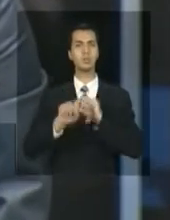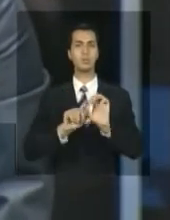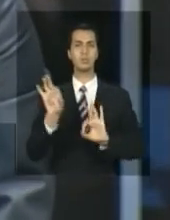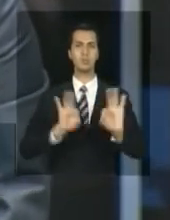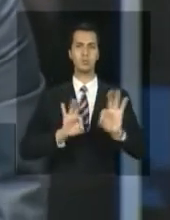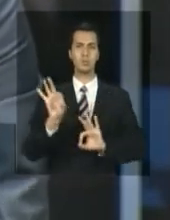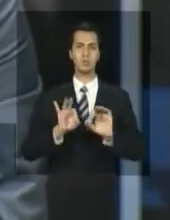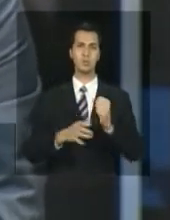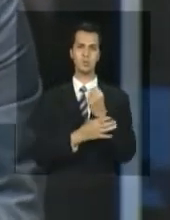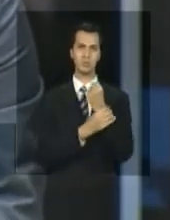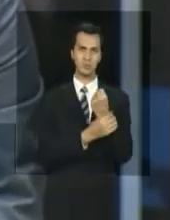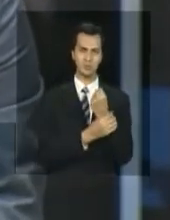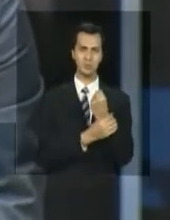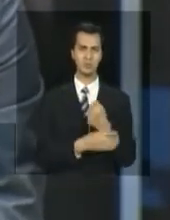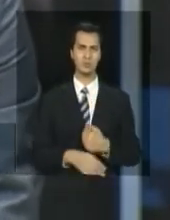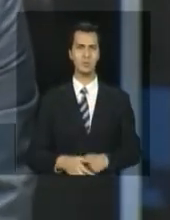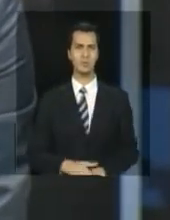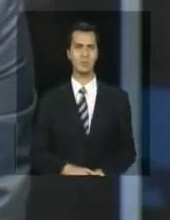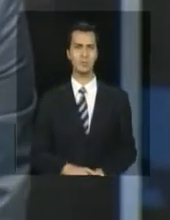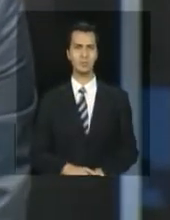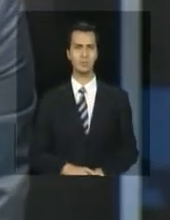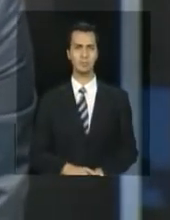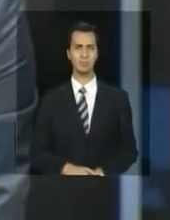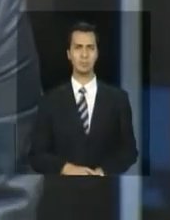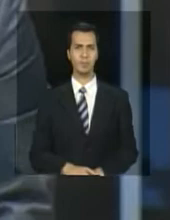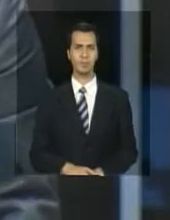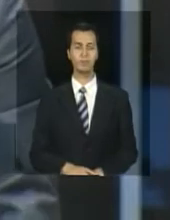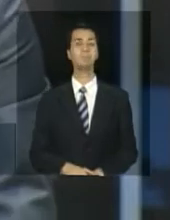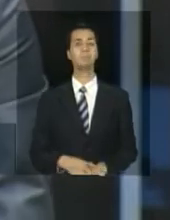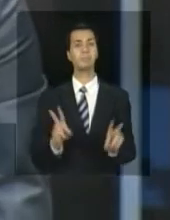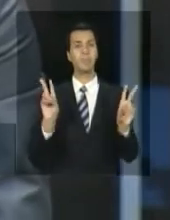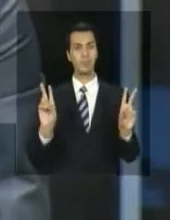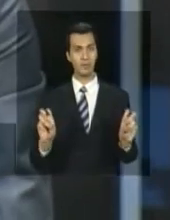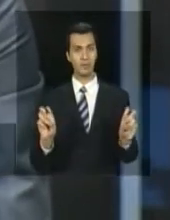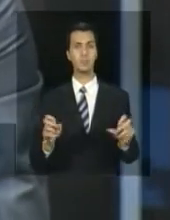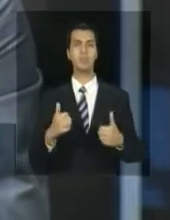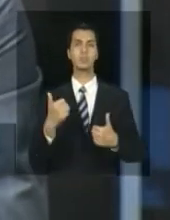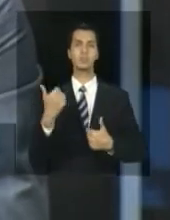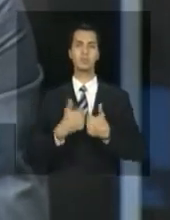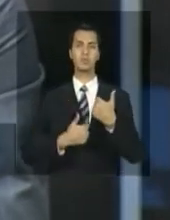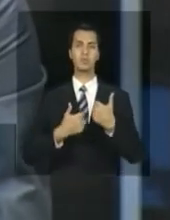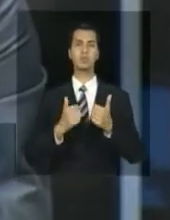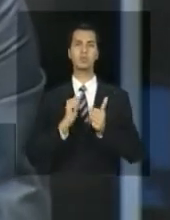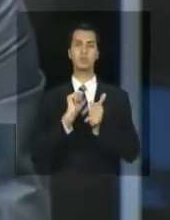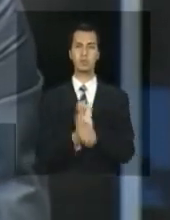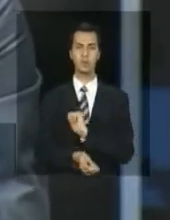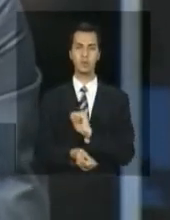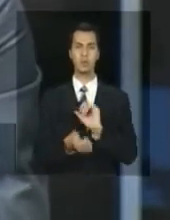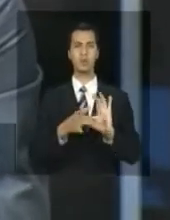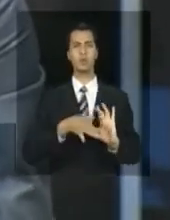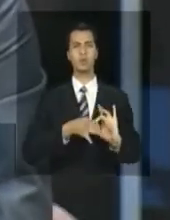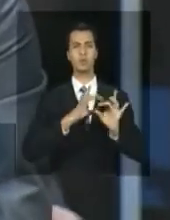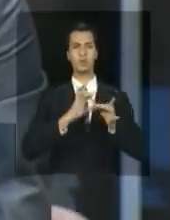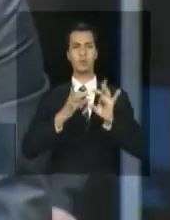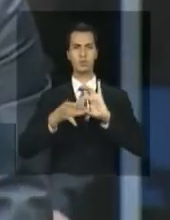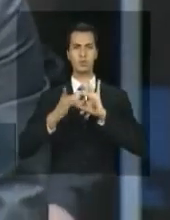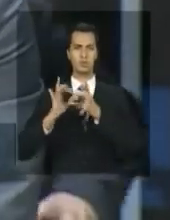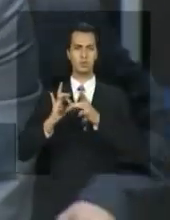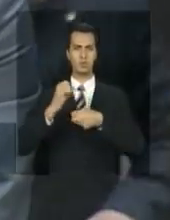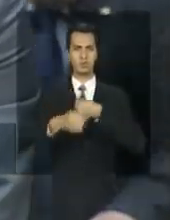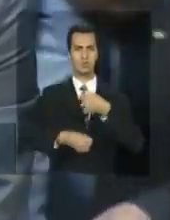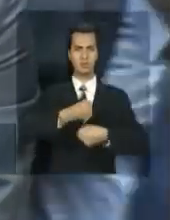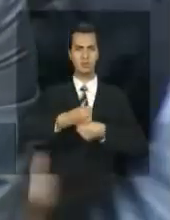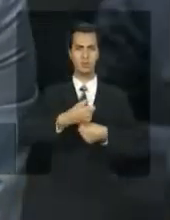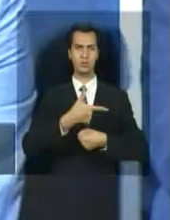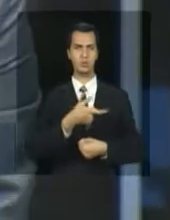segurança desse evento. Em relação aos Jogos Olímpicos e Paralímpicos de 2016, os